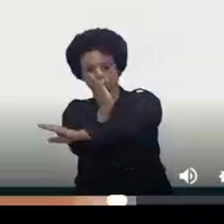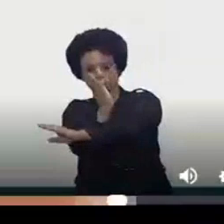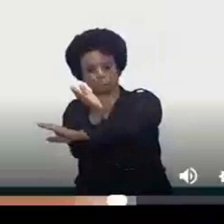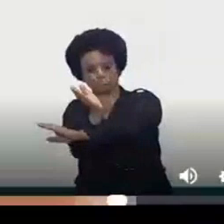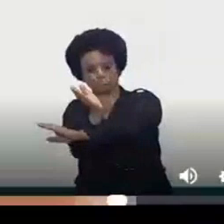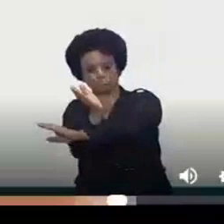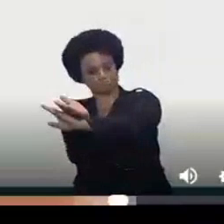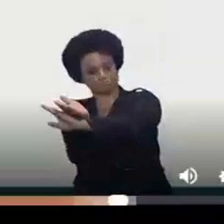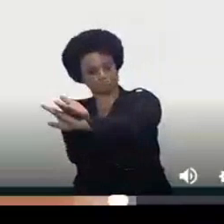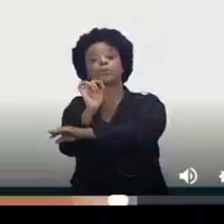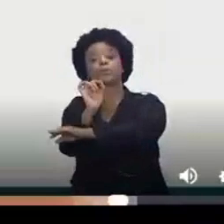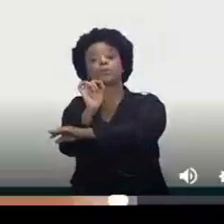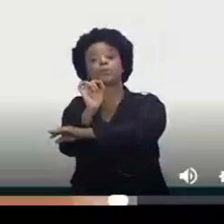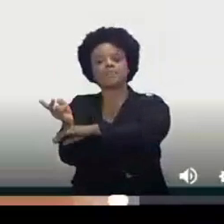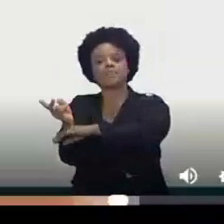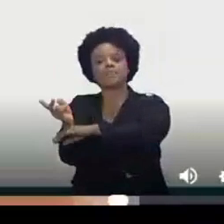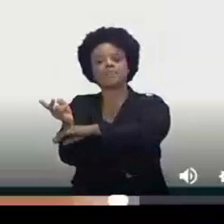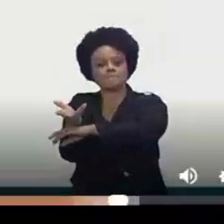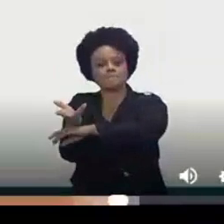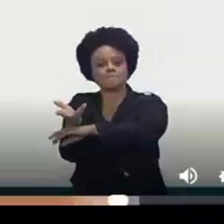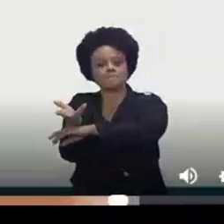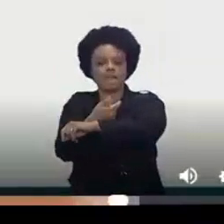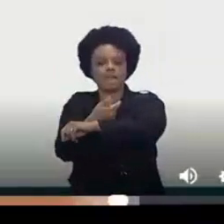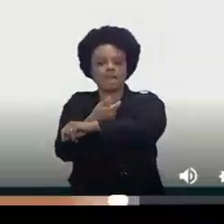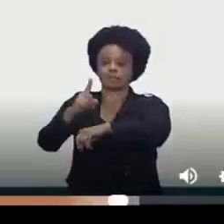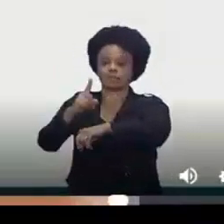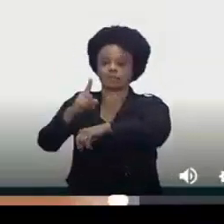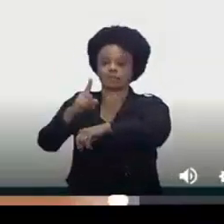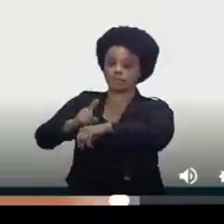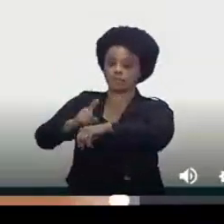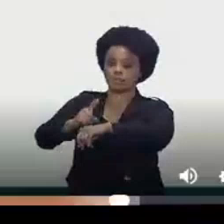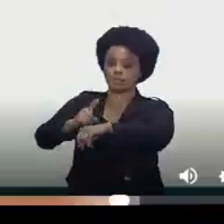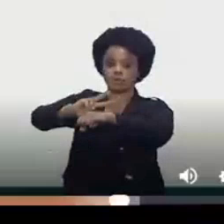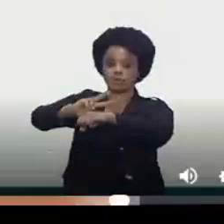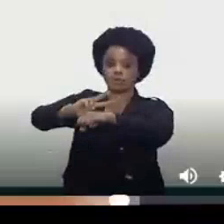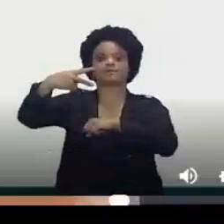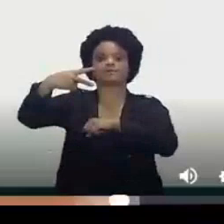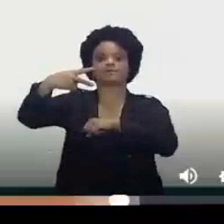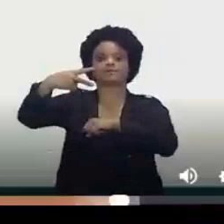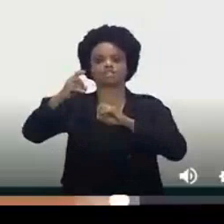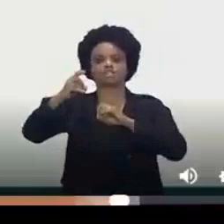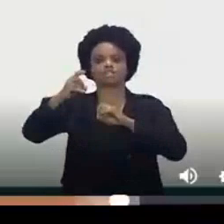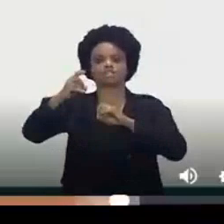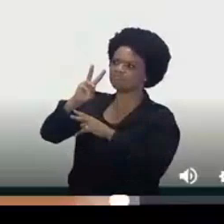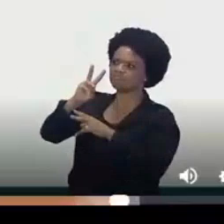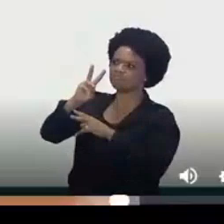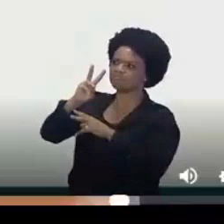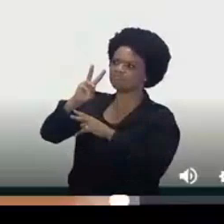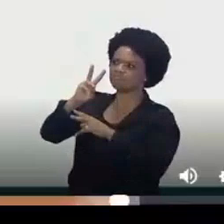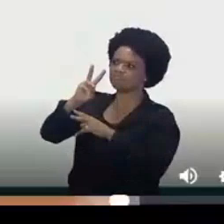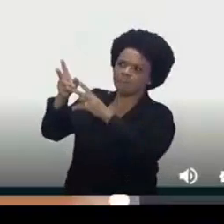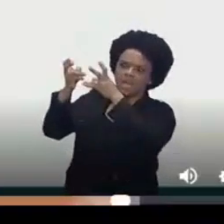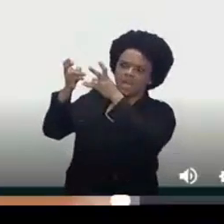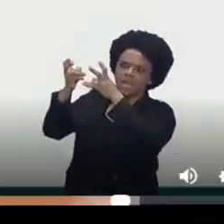pelo tempo ao quadrado. Só para você visualizar o